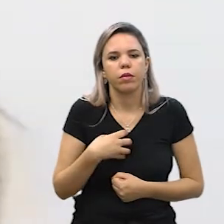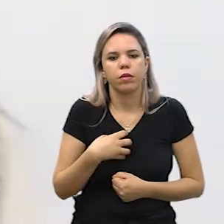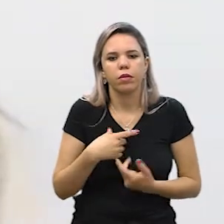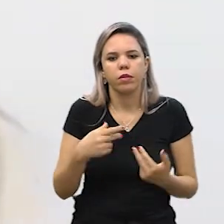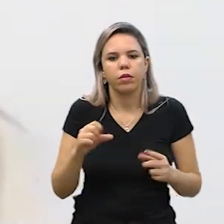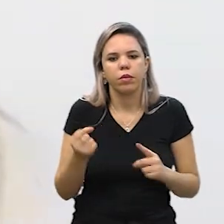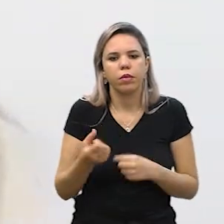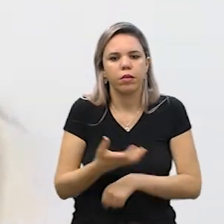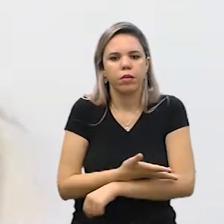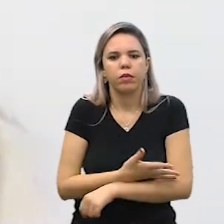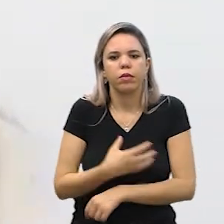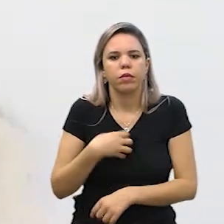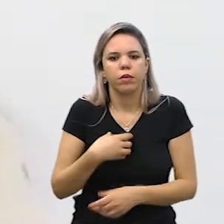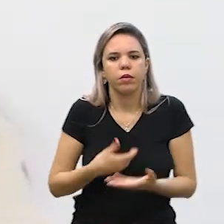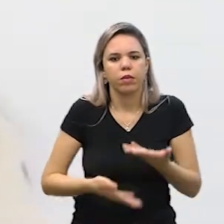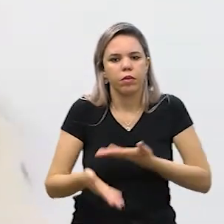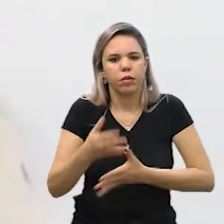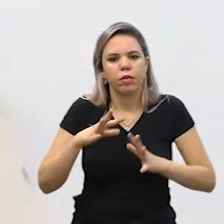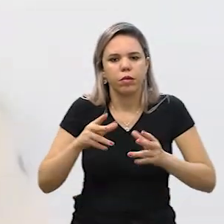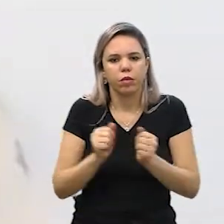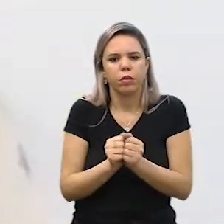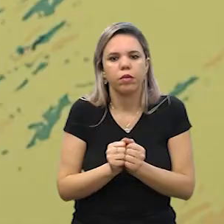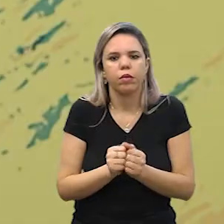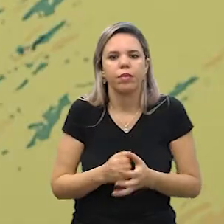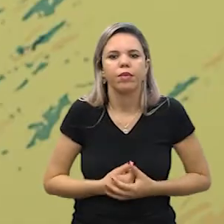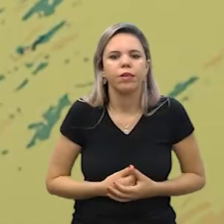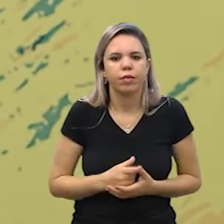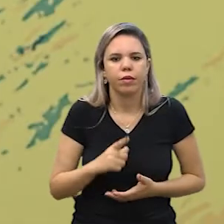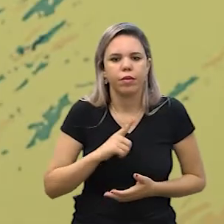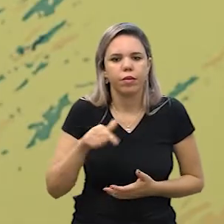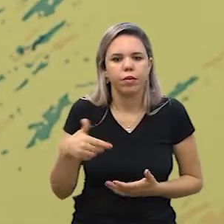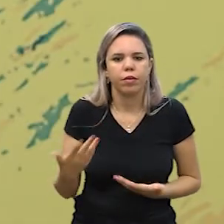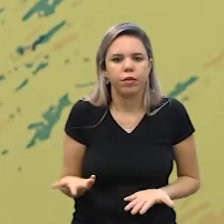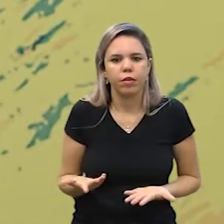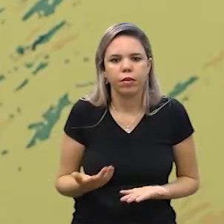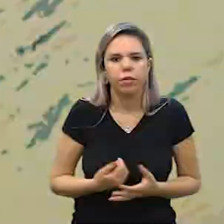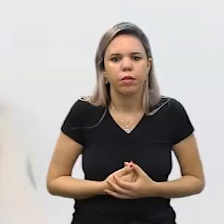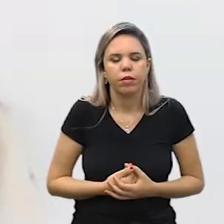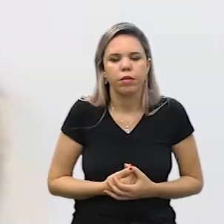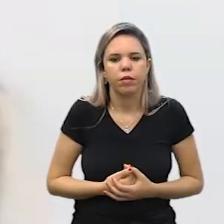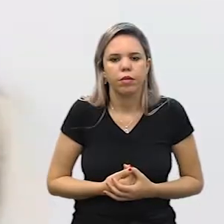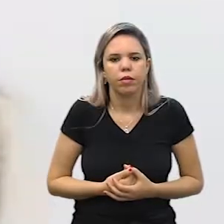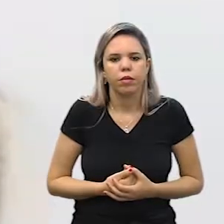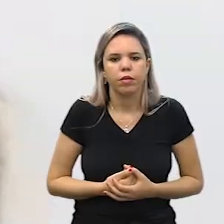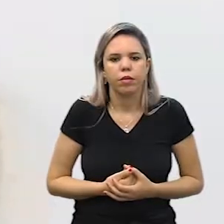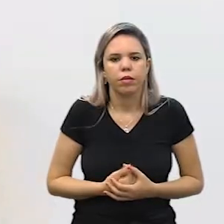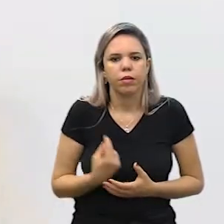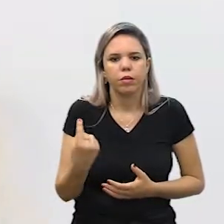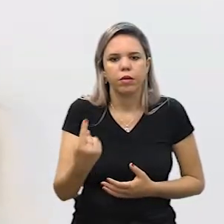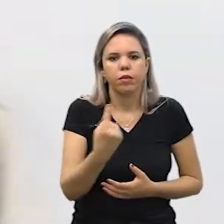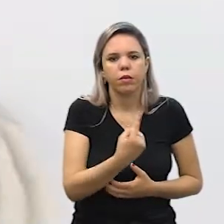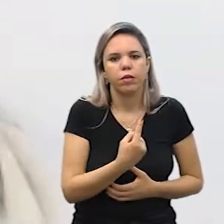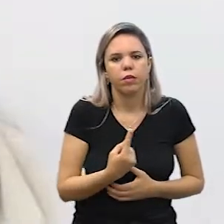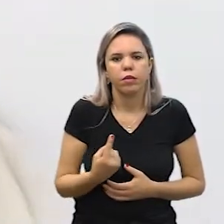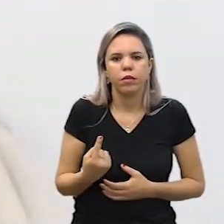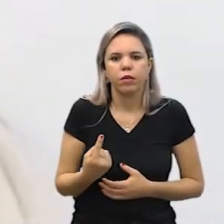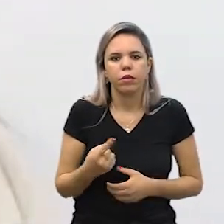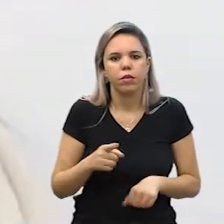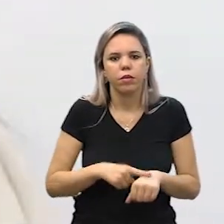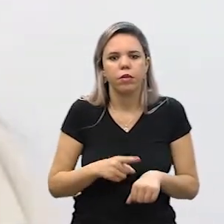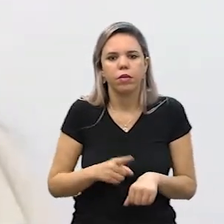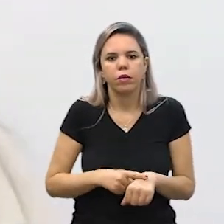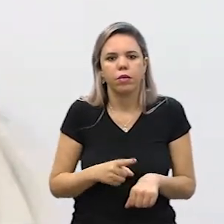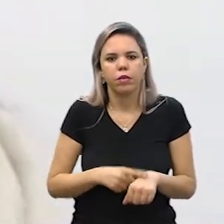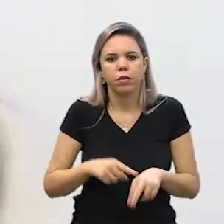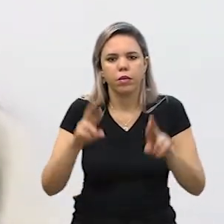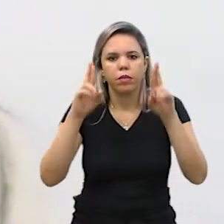questão socioemocional. Vamos conviver todos juntos. Tem essa, né? Também. E cada um entender o seu momento